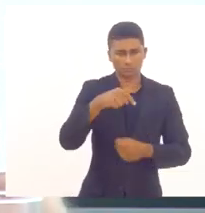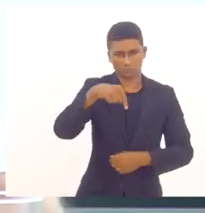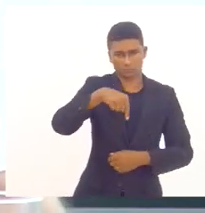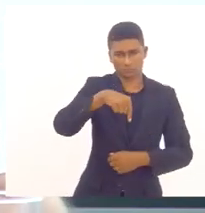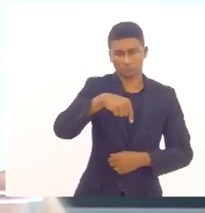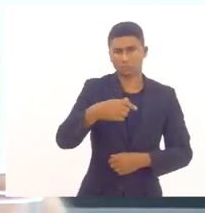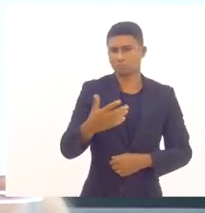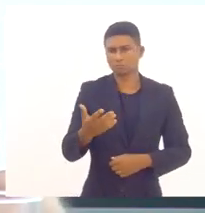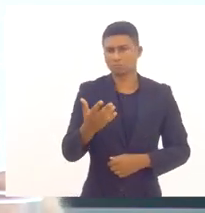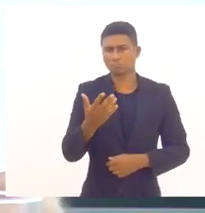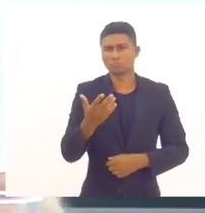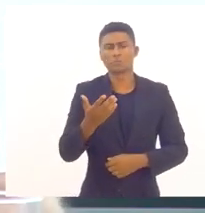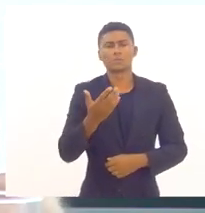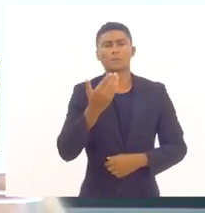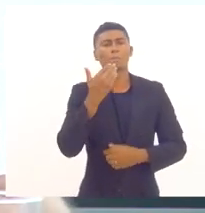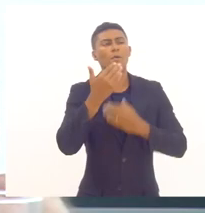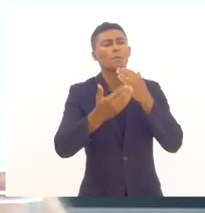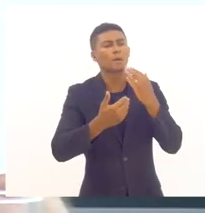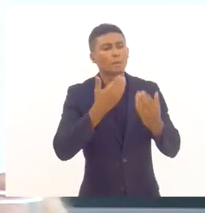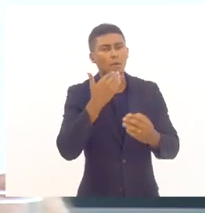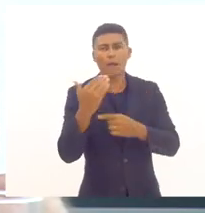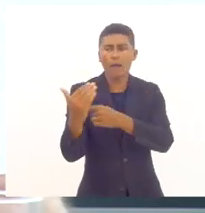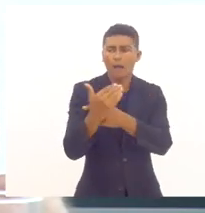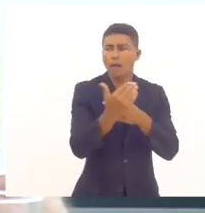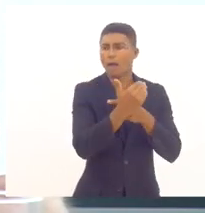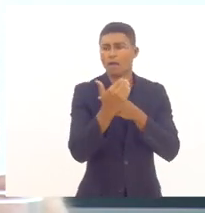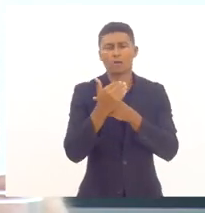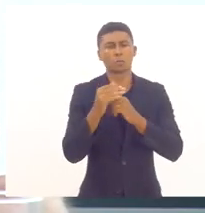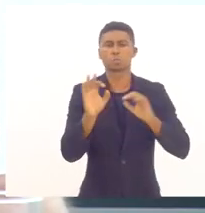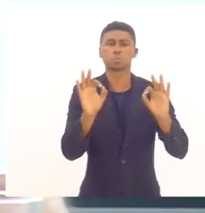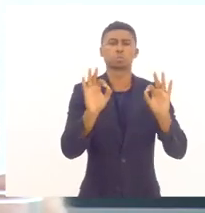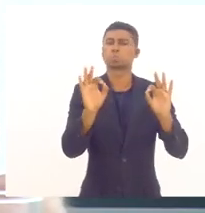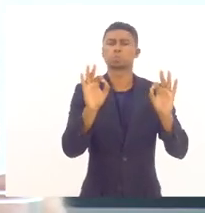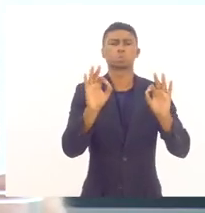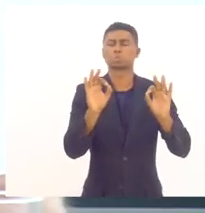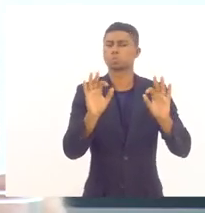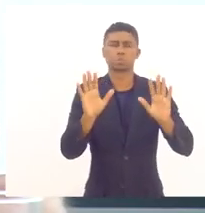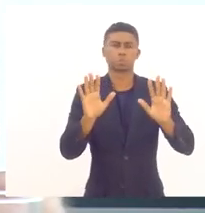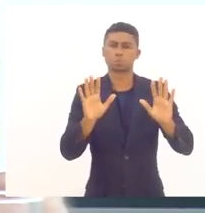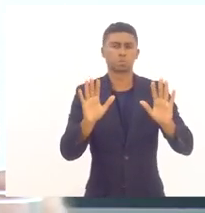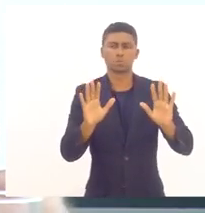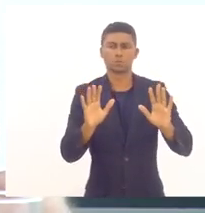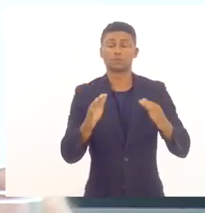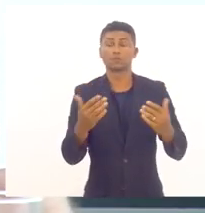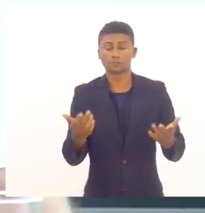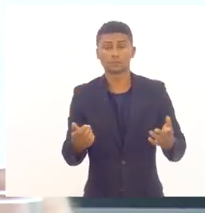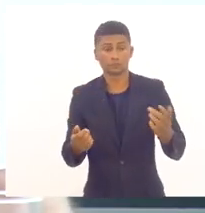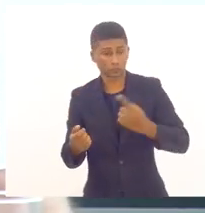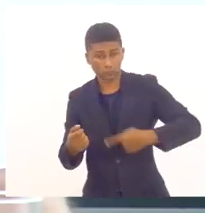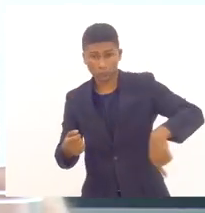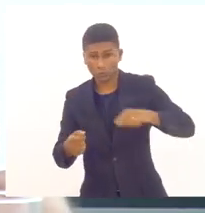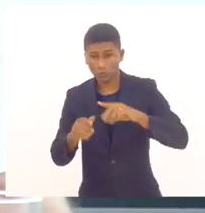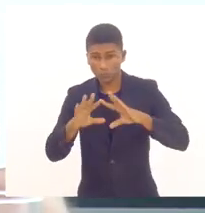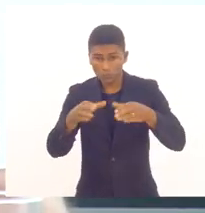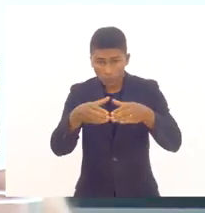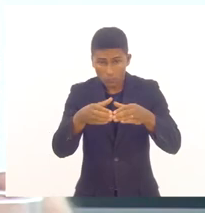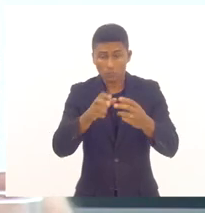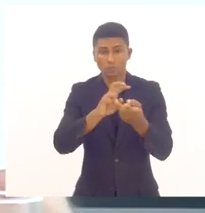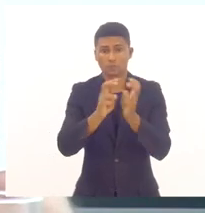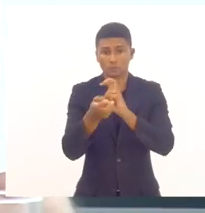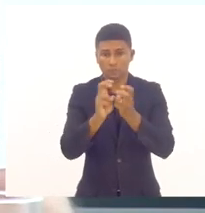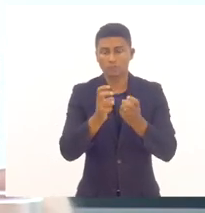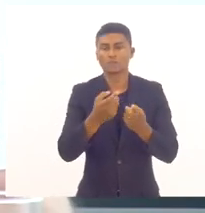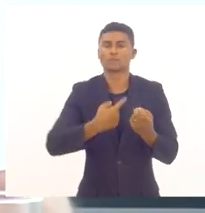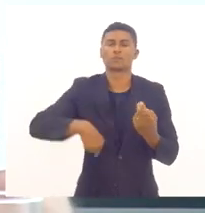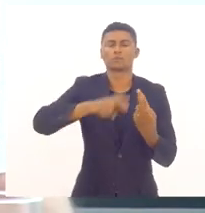para poder pedir ajuda para que a lei fosse cumprida. Ninguém. E nós, enquanto federação, com a responsabilidade